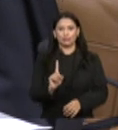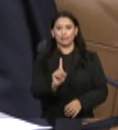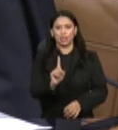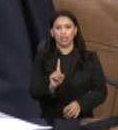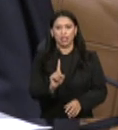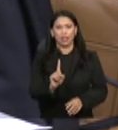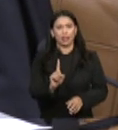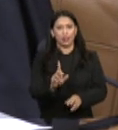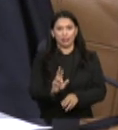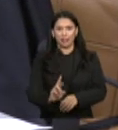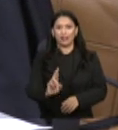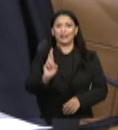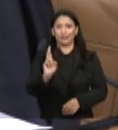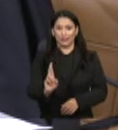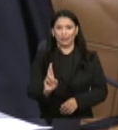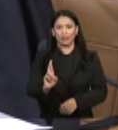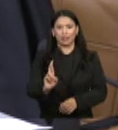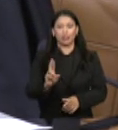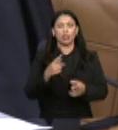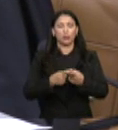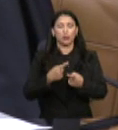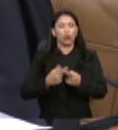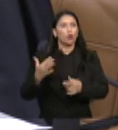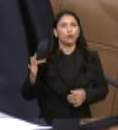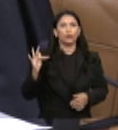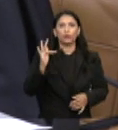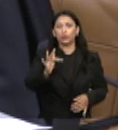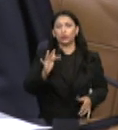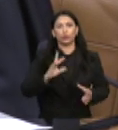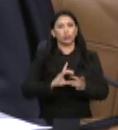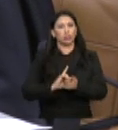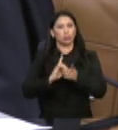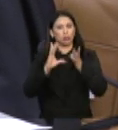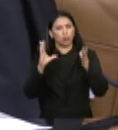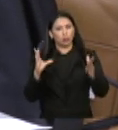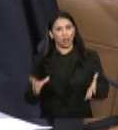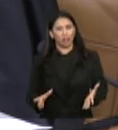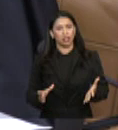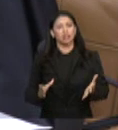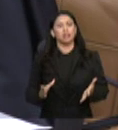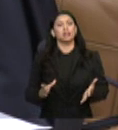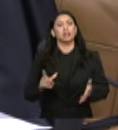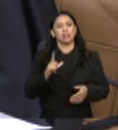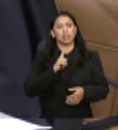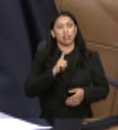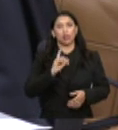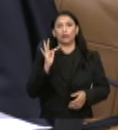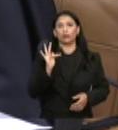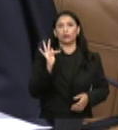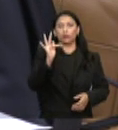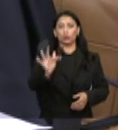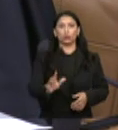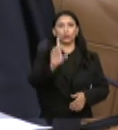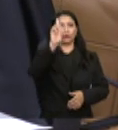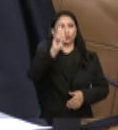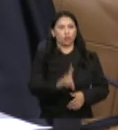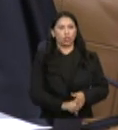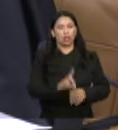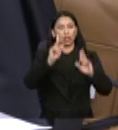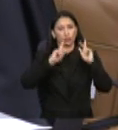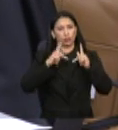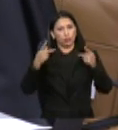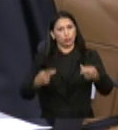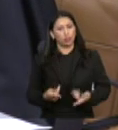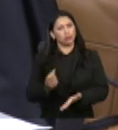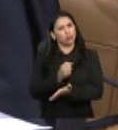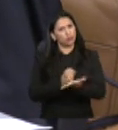nunca porquanto futuro da Democracia está em jogo o futuro dos direitos humanos e fundamentais está